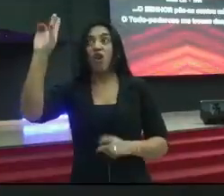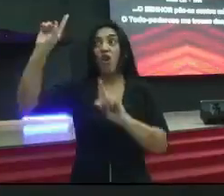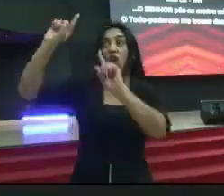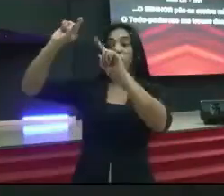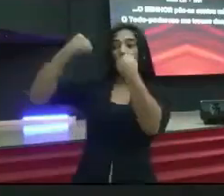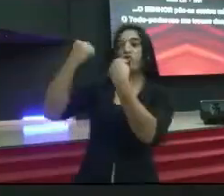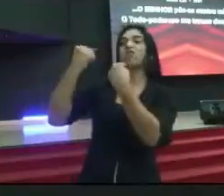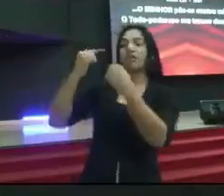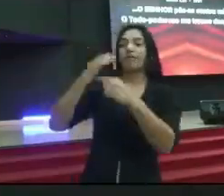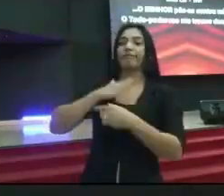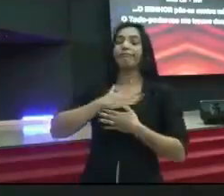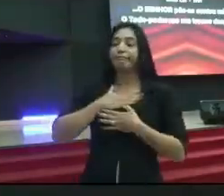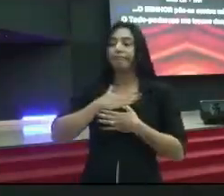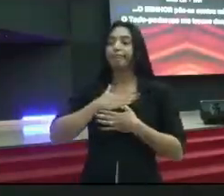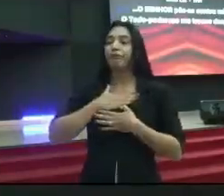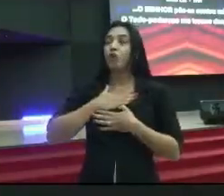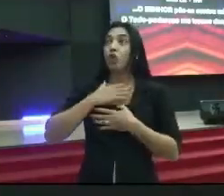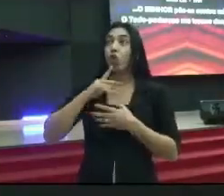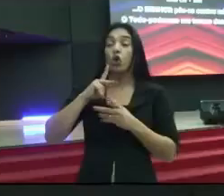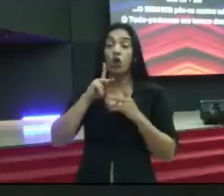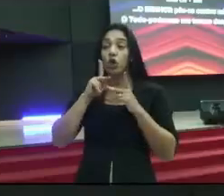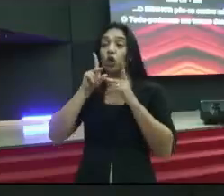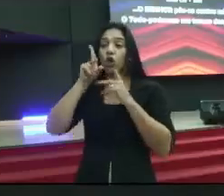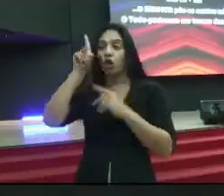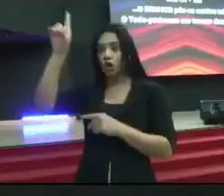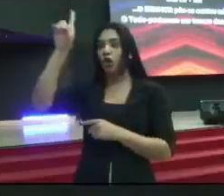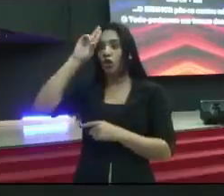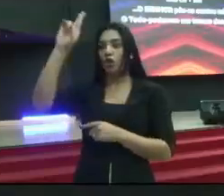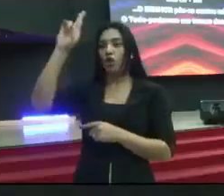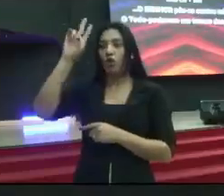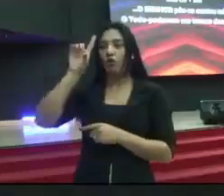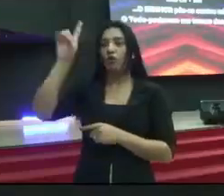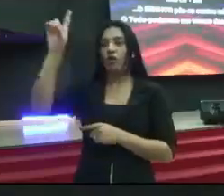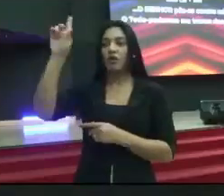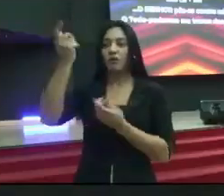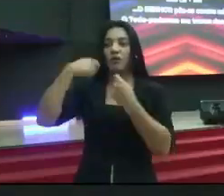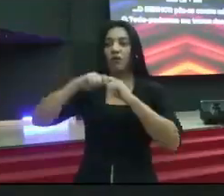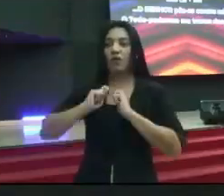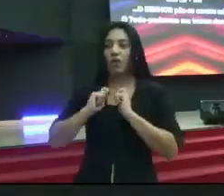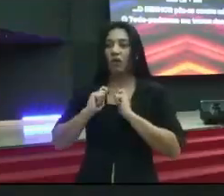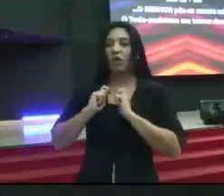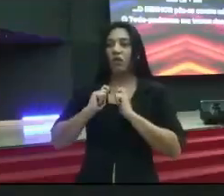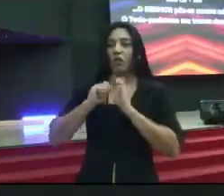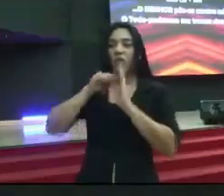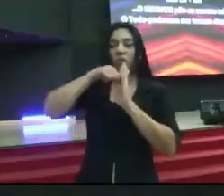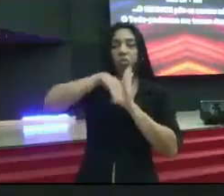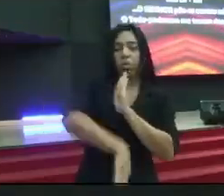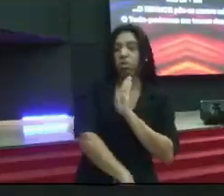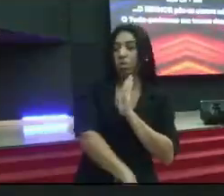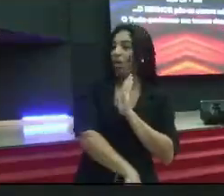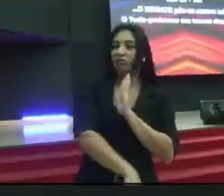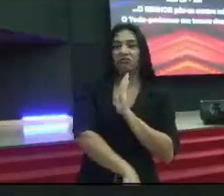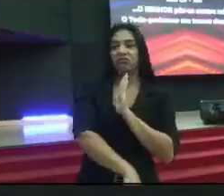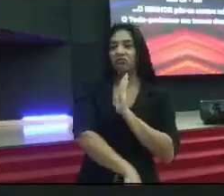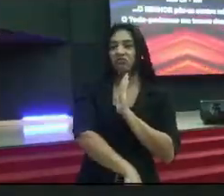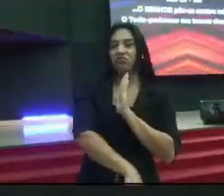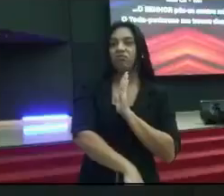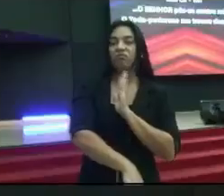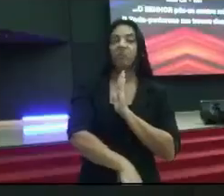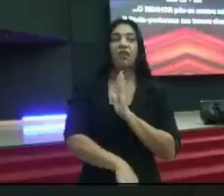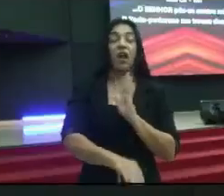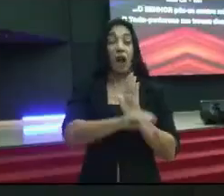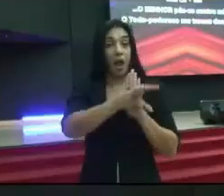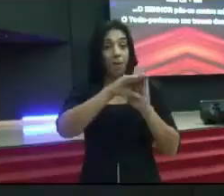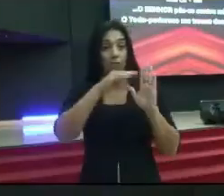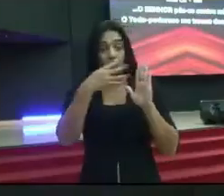mim. O Todo-Poderoso me trouxe desgraça.